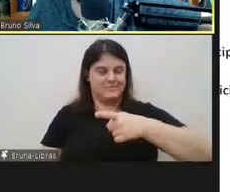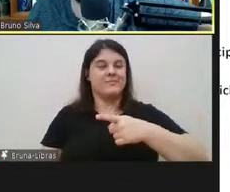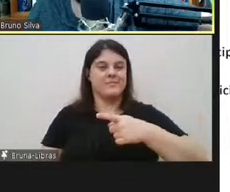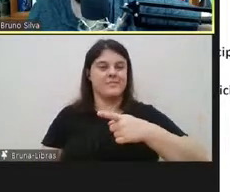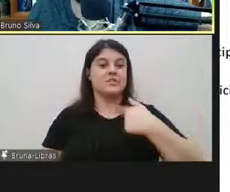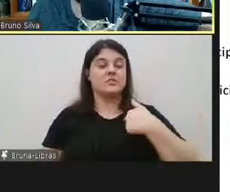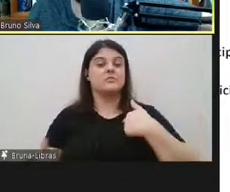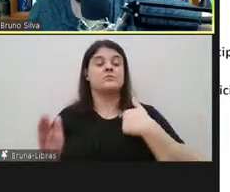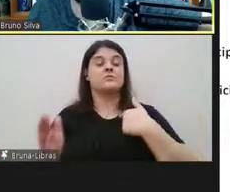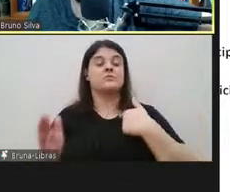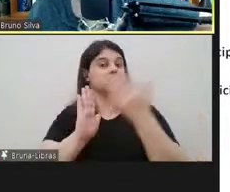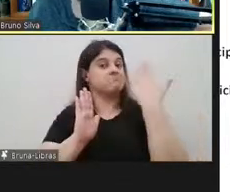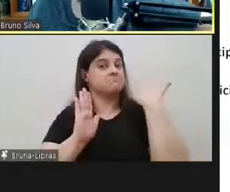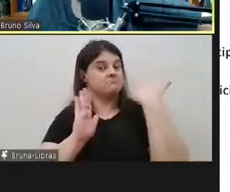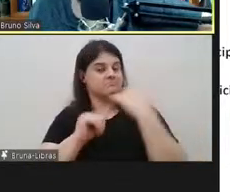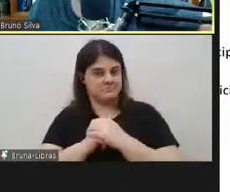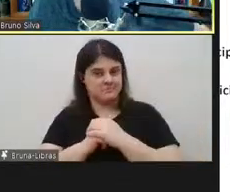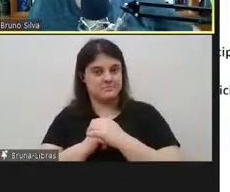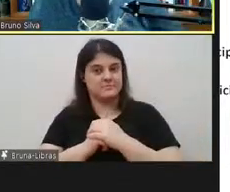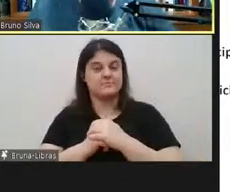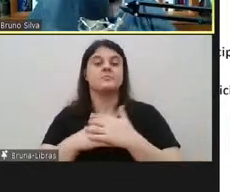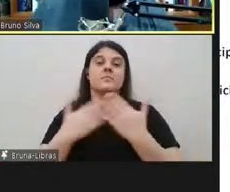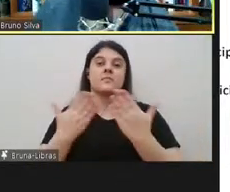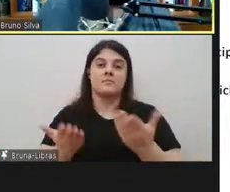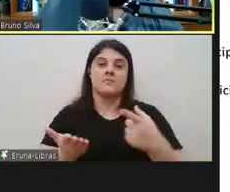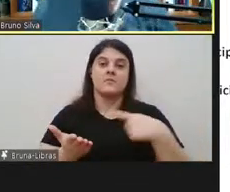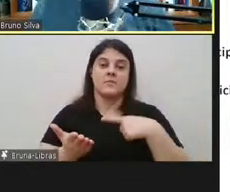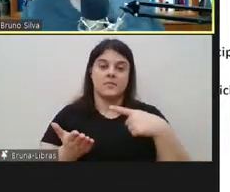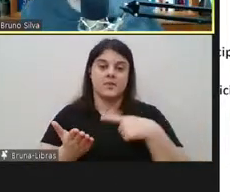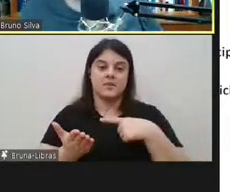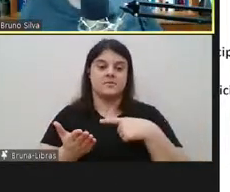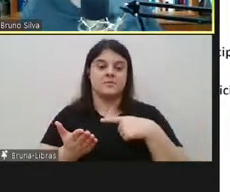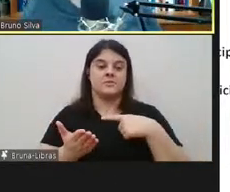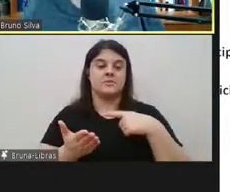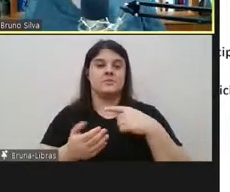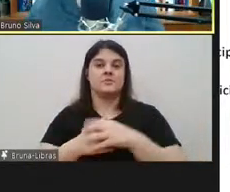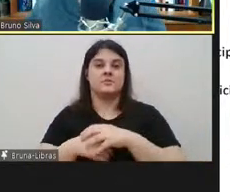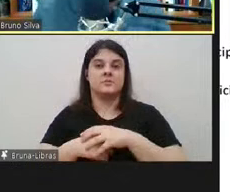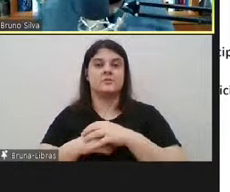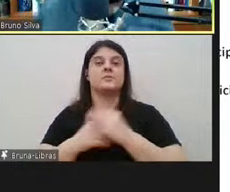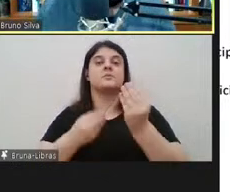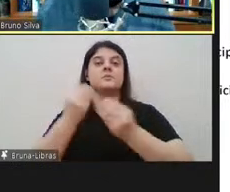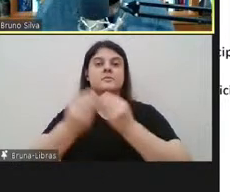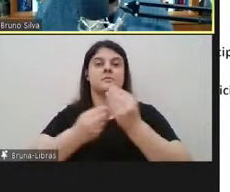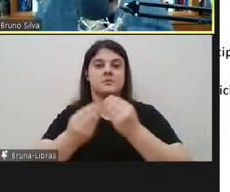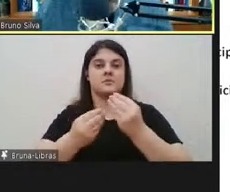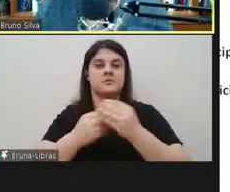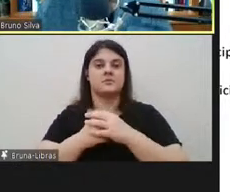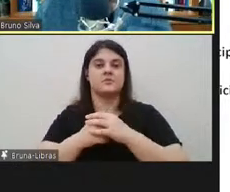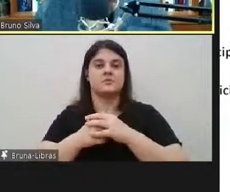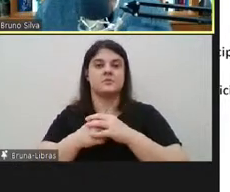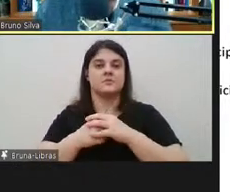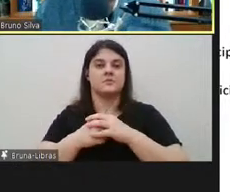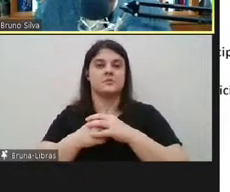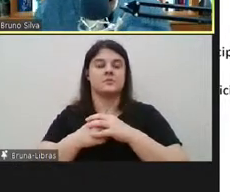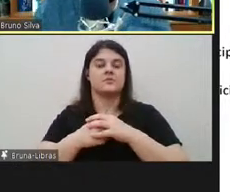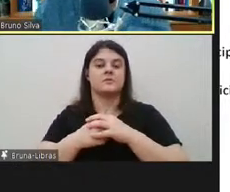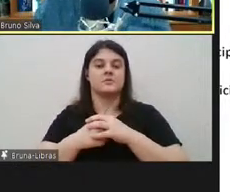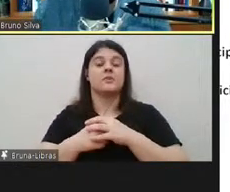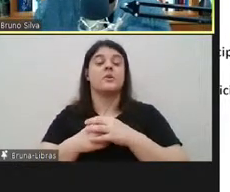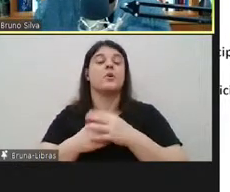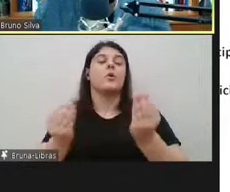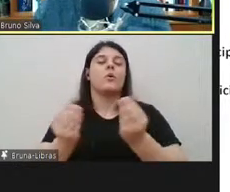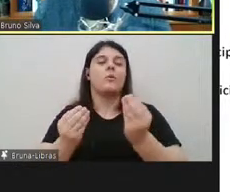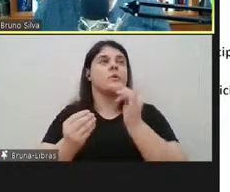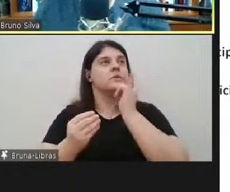né então Uma das uma dados instrumentos a cada Medida Provisória vendo aí só se ó outra coisa do executivo brasileiro